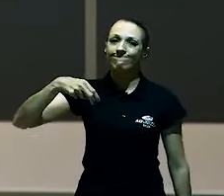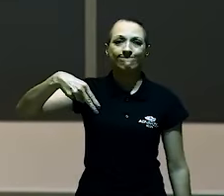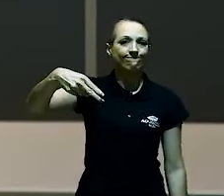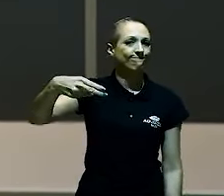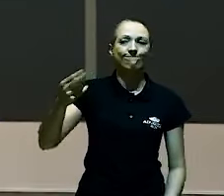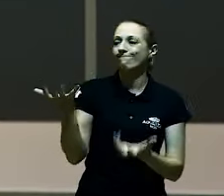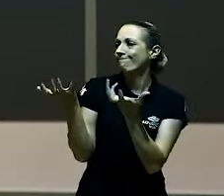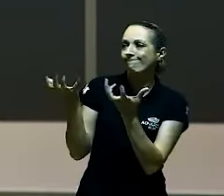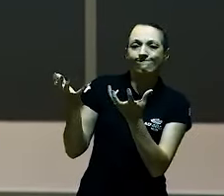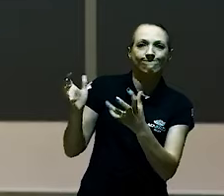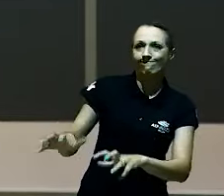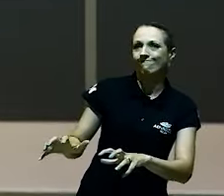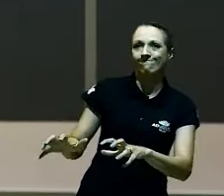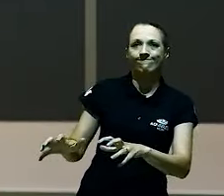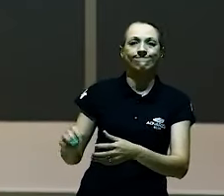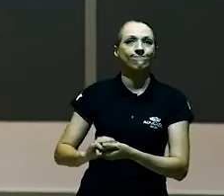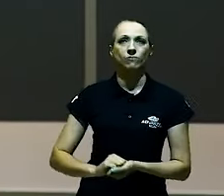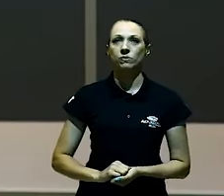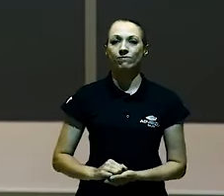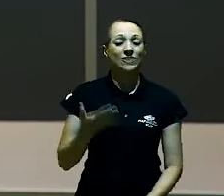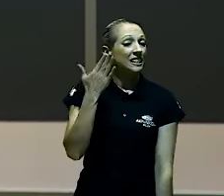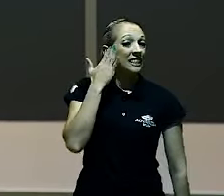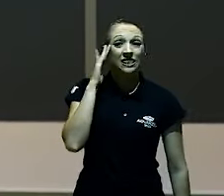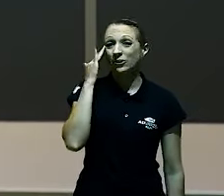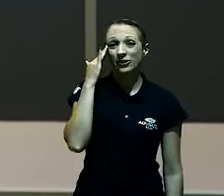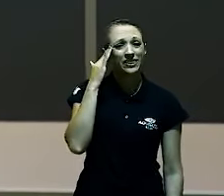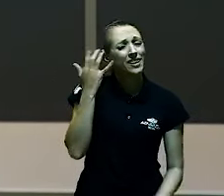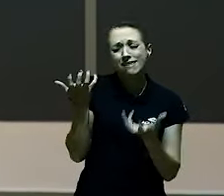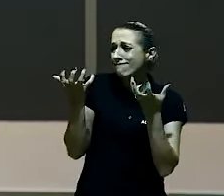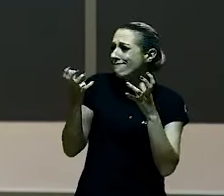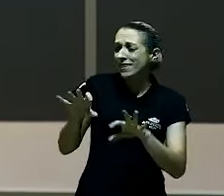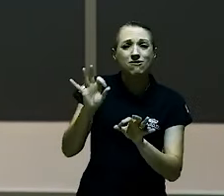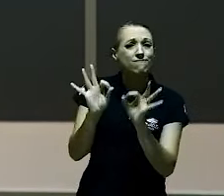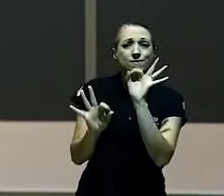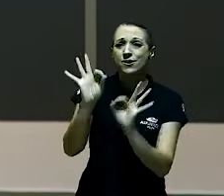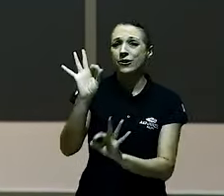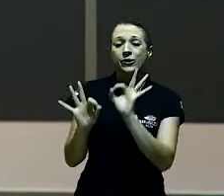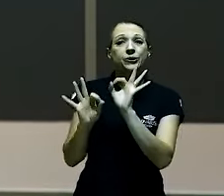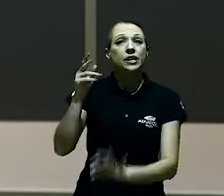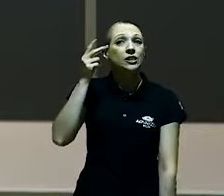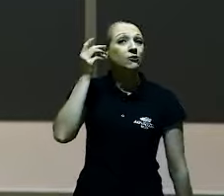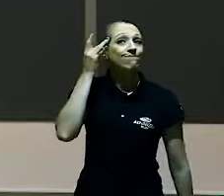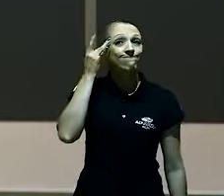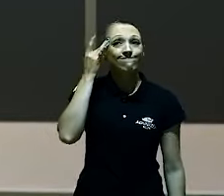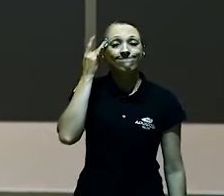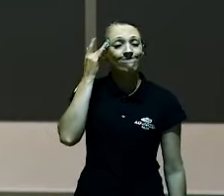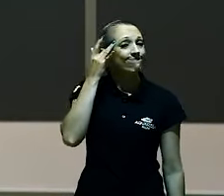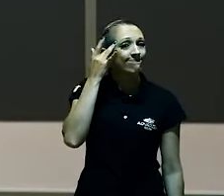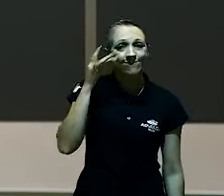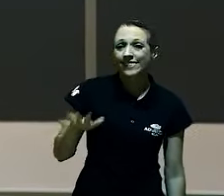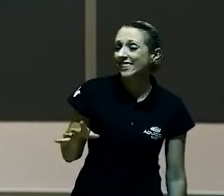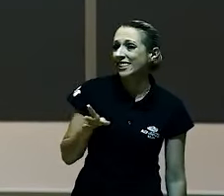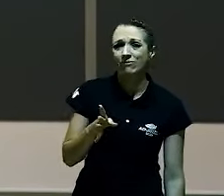Aleluia. No sentido de que Deus deveria ser misericordioso para com Nínive. Ele não concorda com a disposição